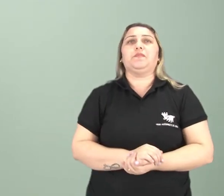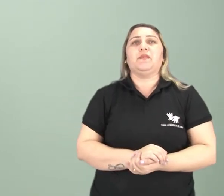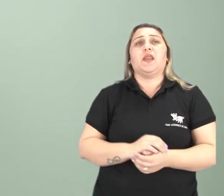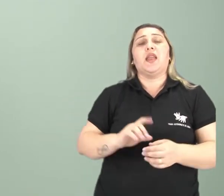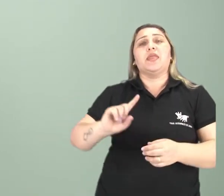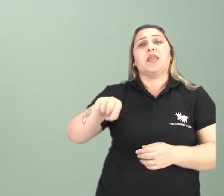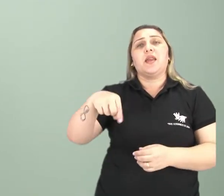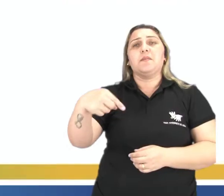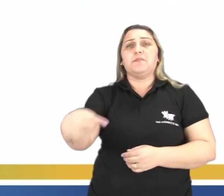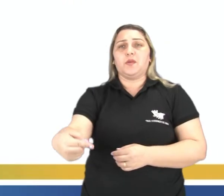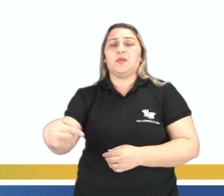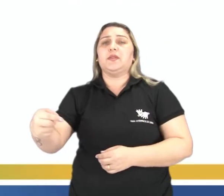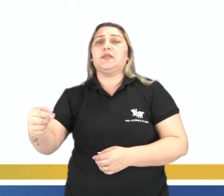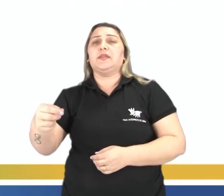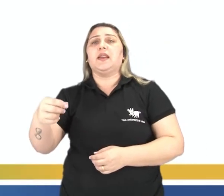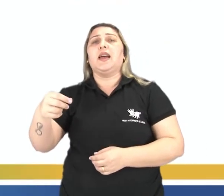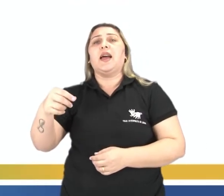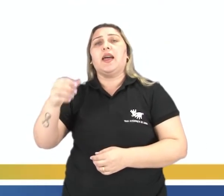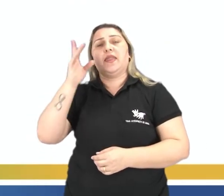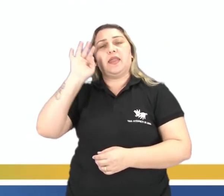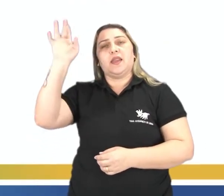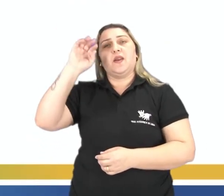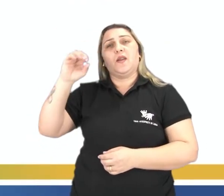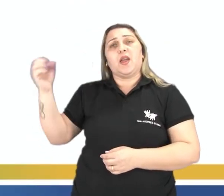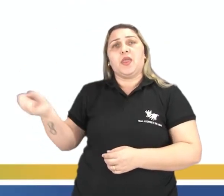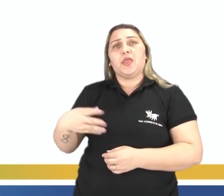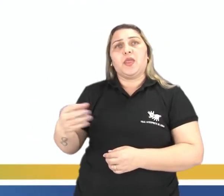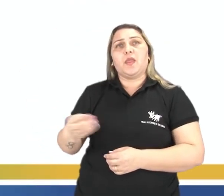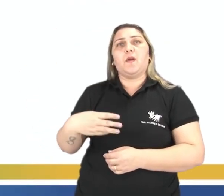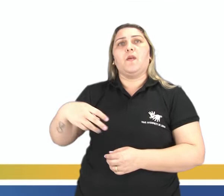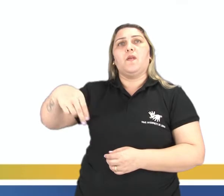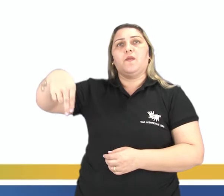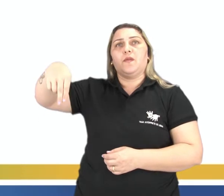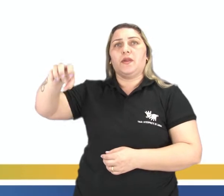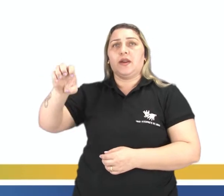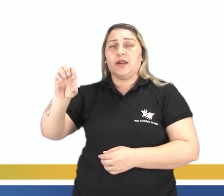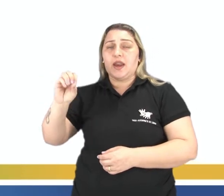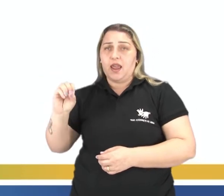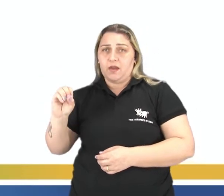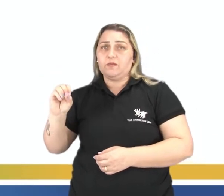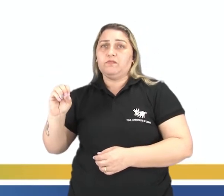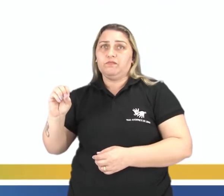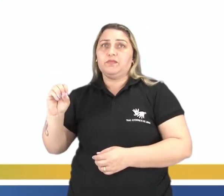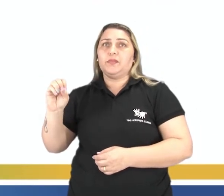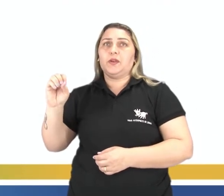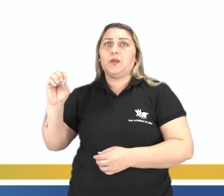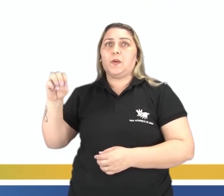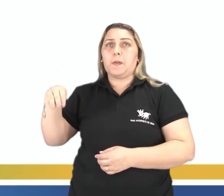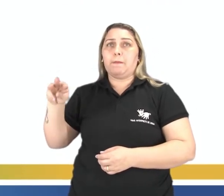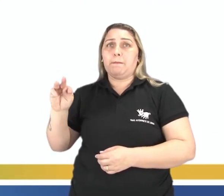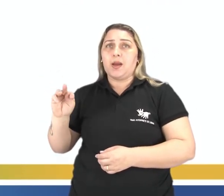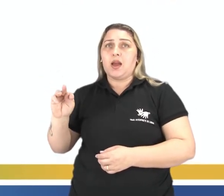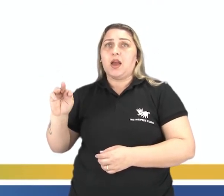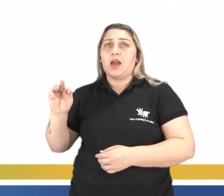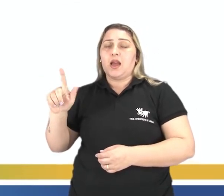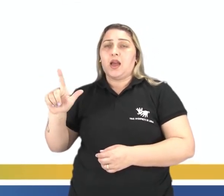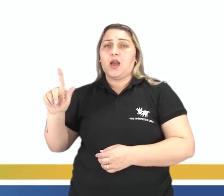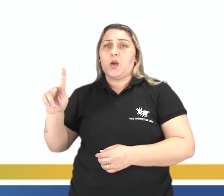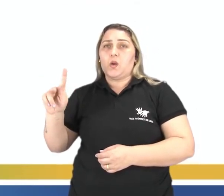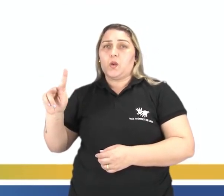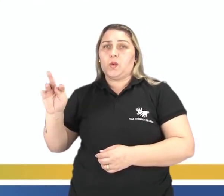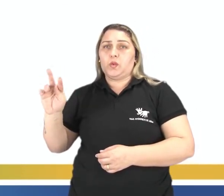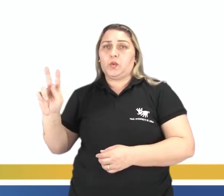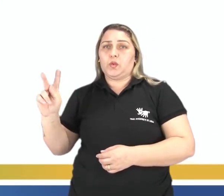Tempos depois, nós vamos ter a teoria neo-malthusiana. Como eu falei para vocês, esse neo dá uma ideia de novo. Então, é a nova teoria malthusiana